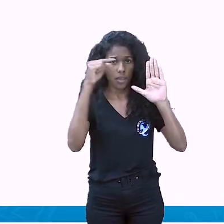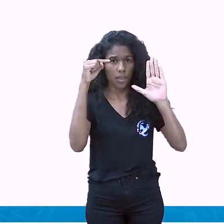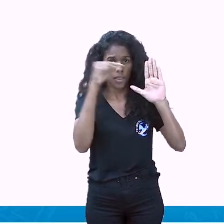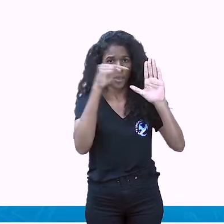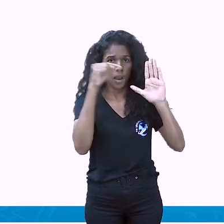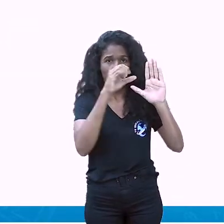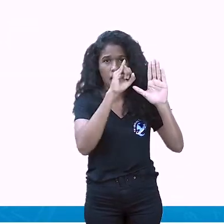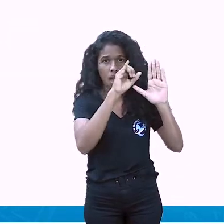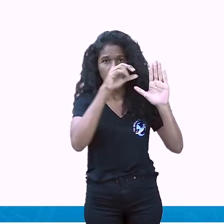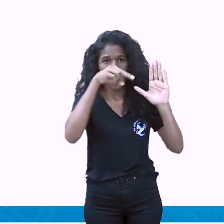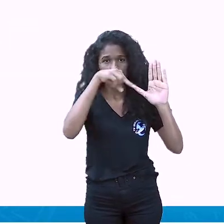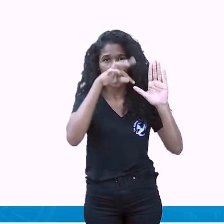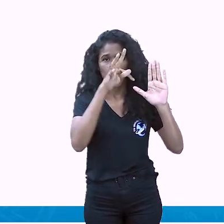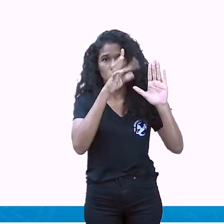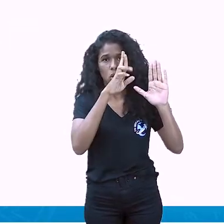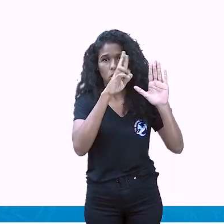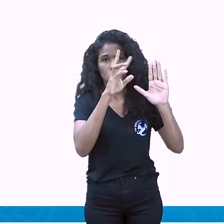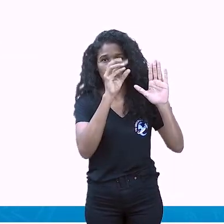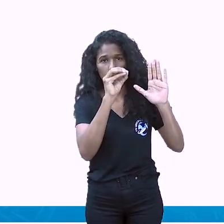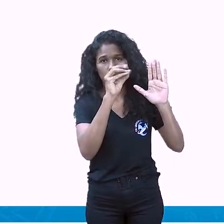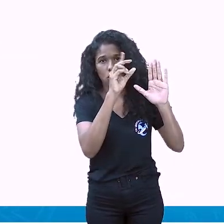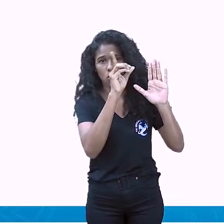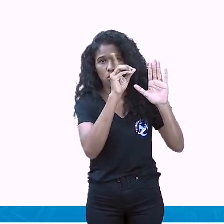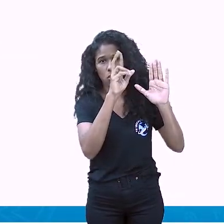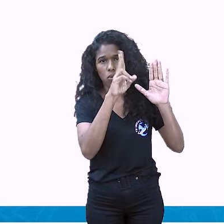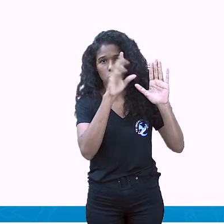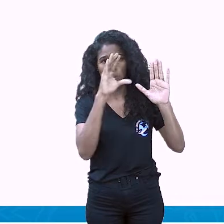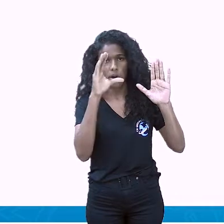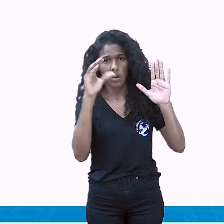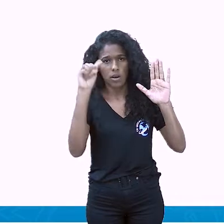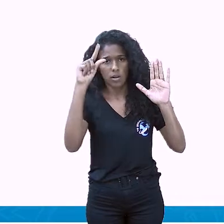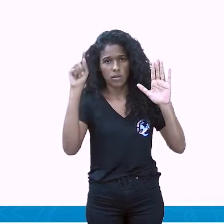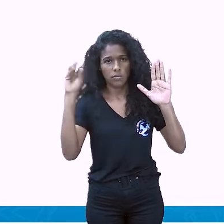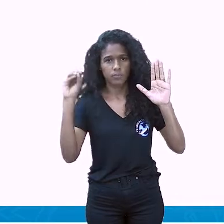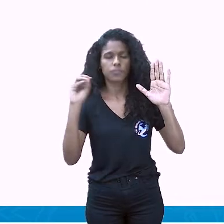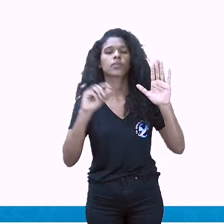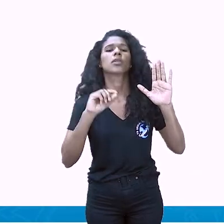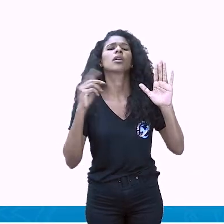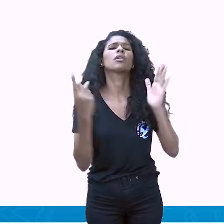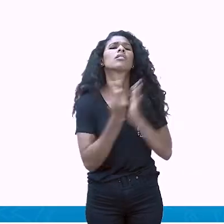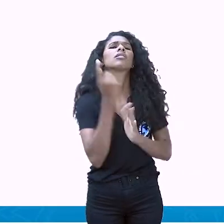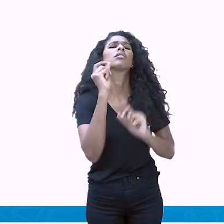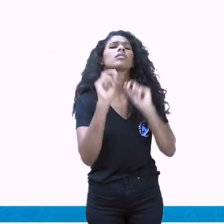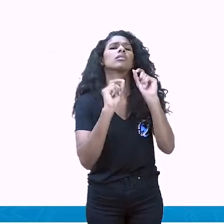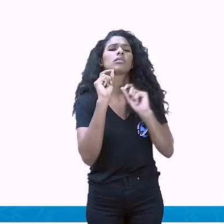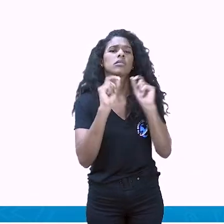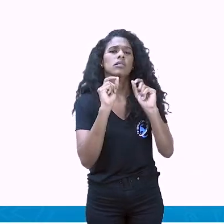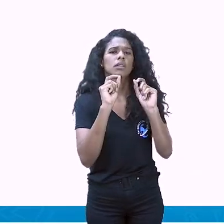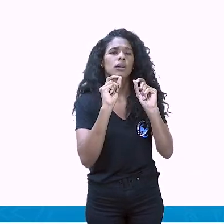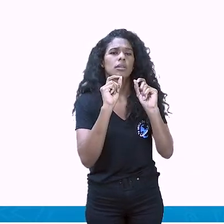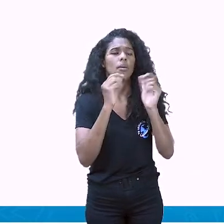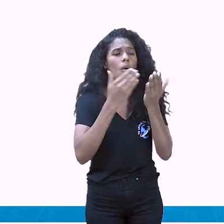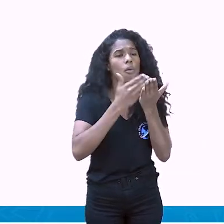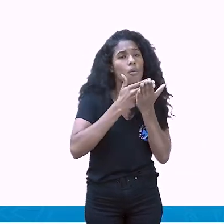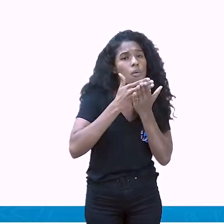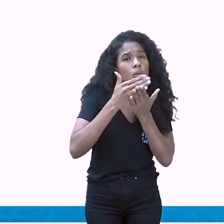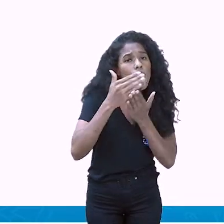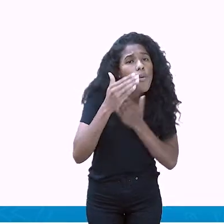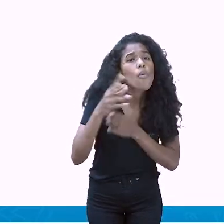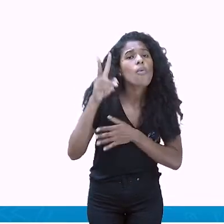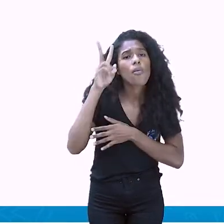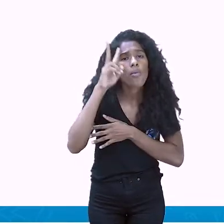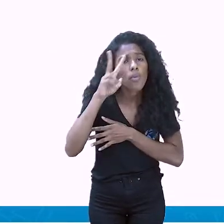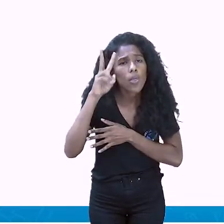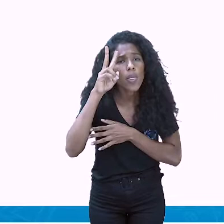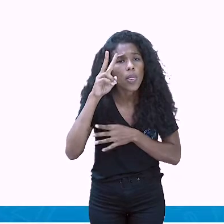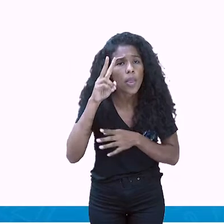de tudo, é o começo de tudo, o começo da nossa história, onde acontece o quê? A gente conhece os personagens, onde